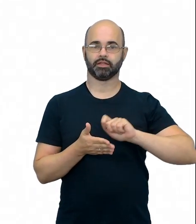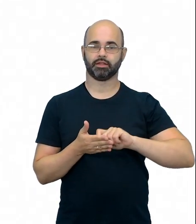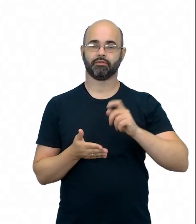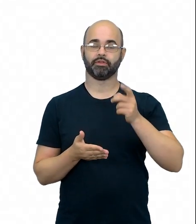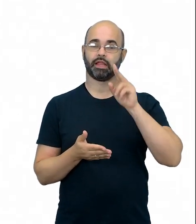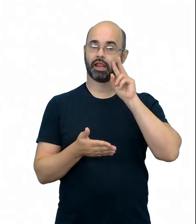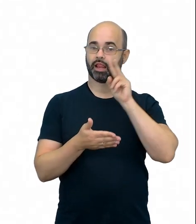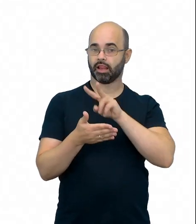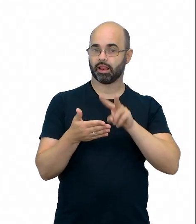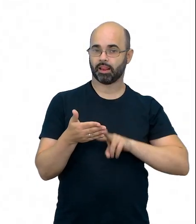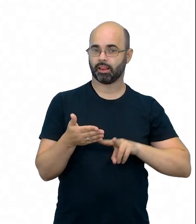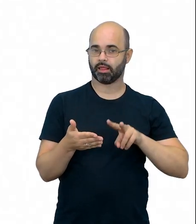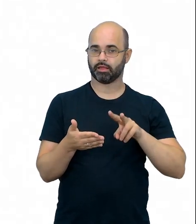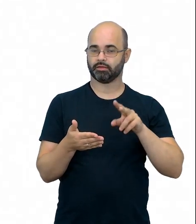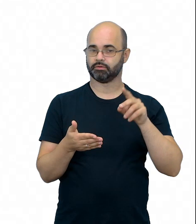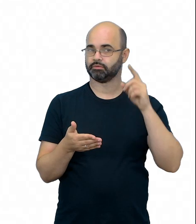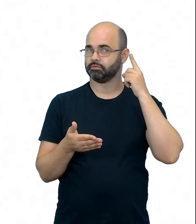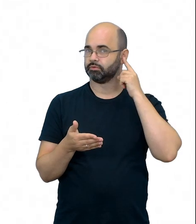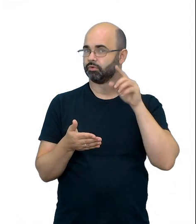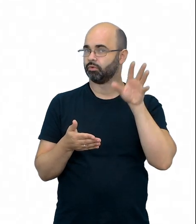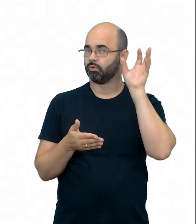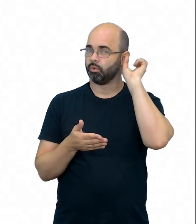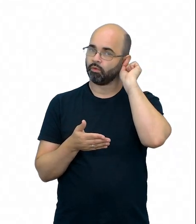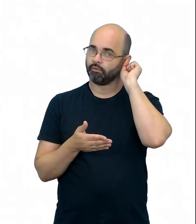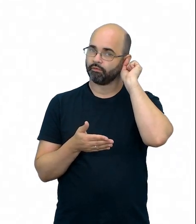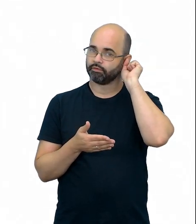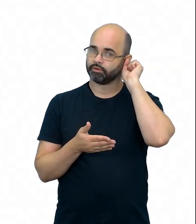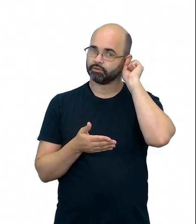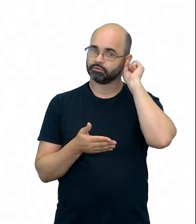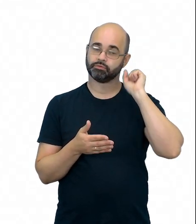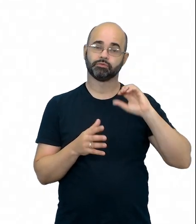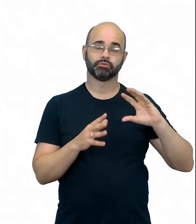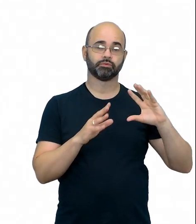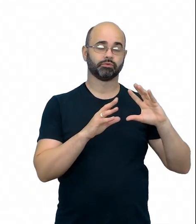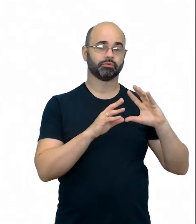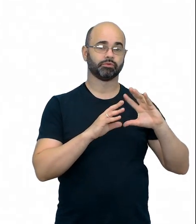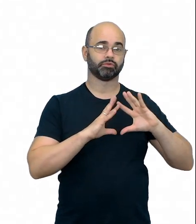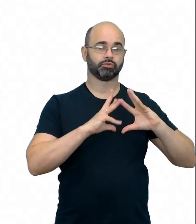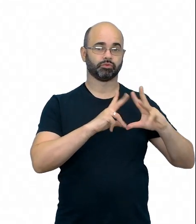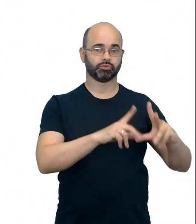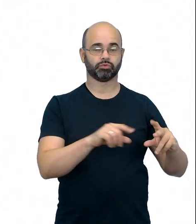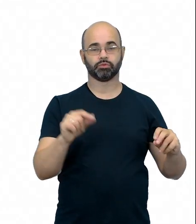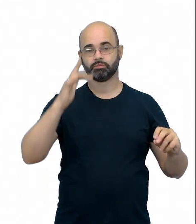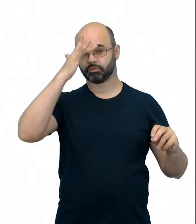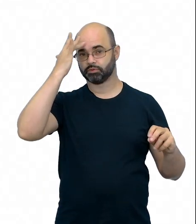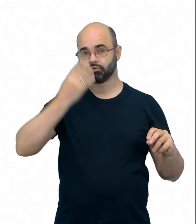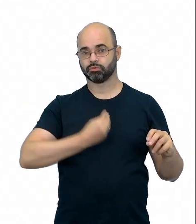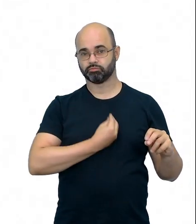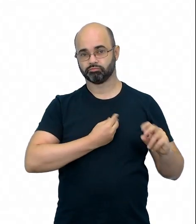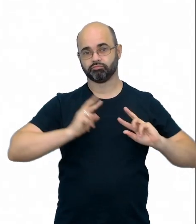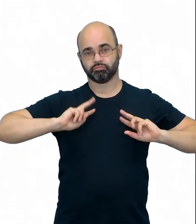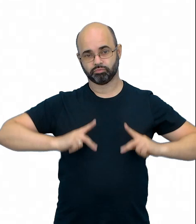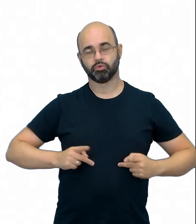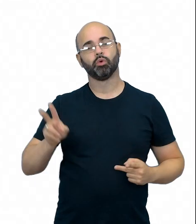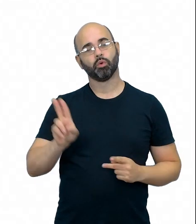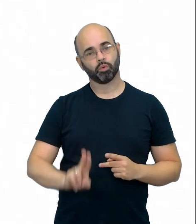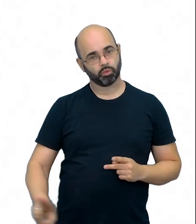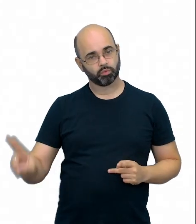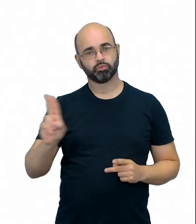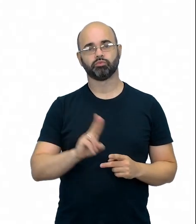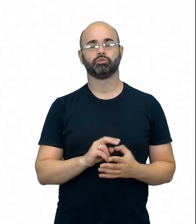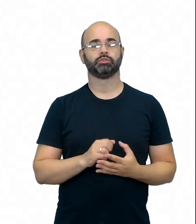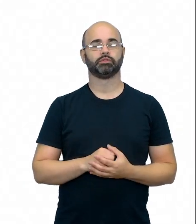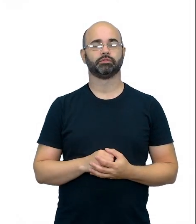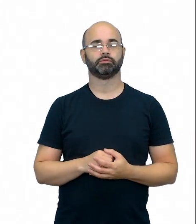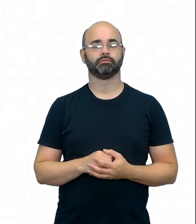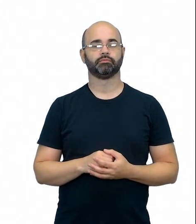escutar, são ações que se concretizam nos variados campos da atividade humana, o que significa, por